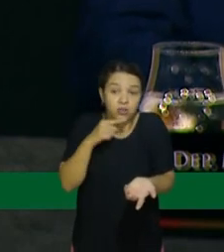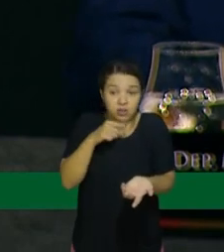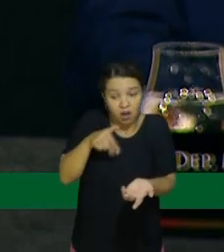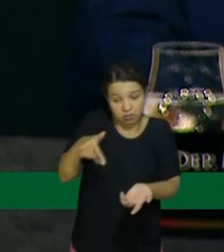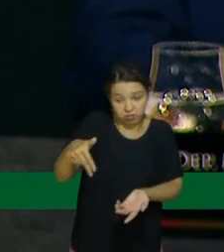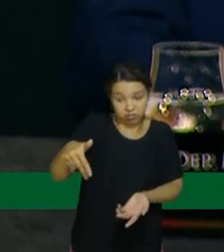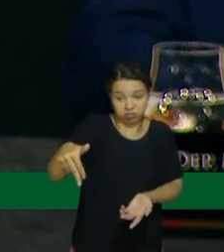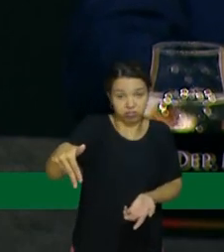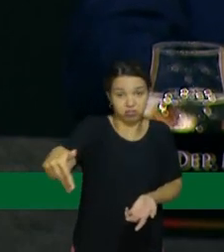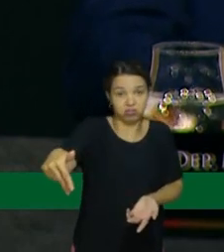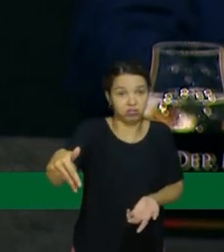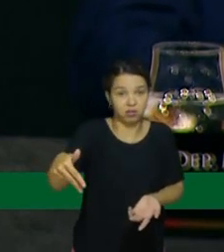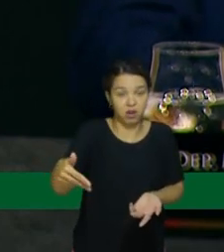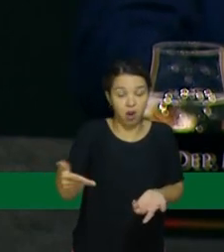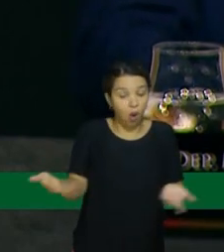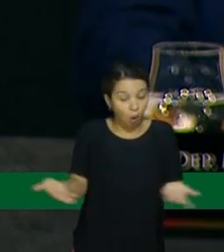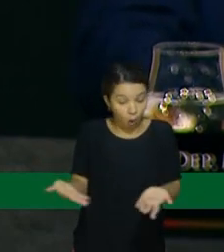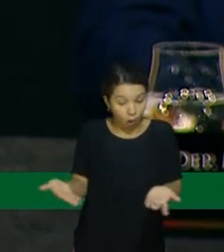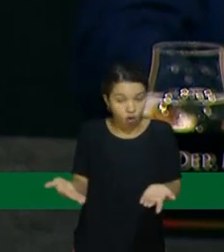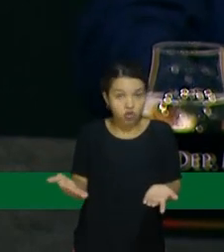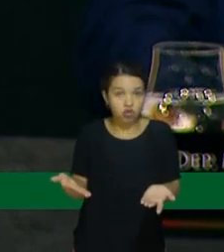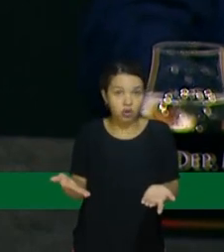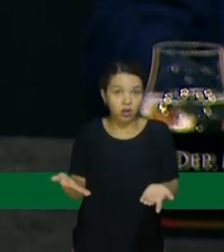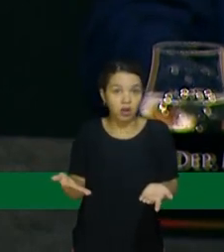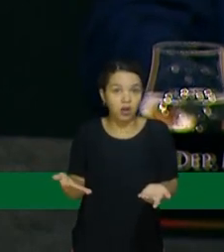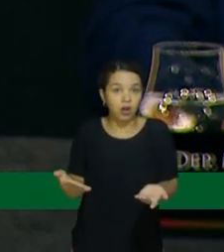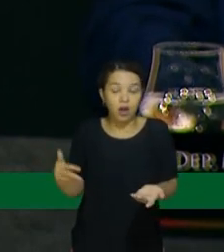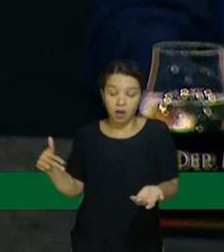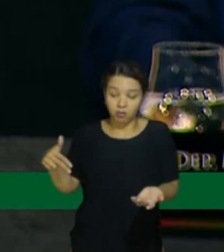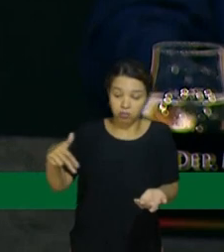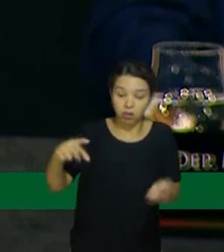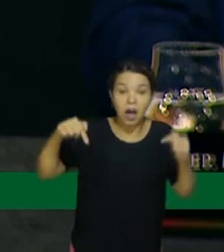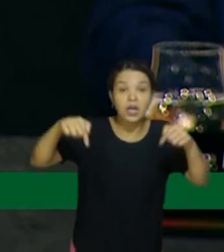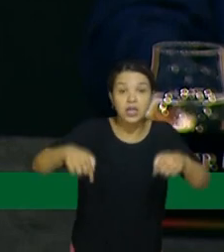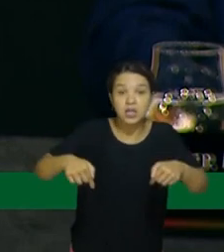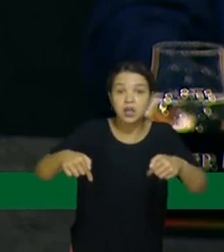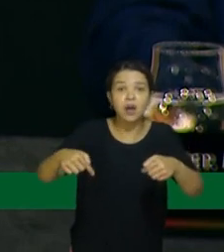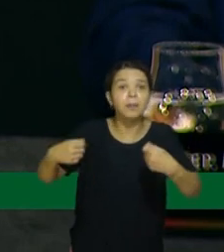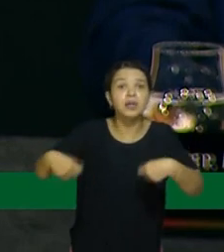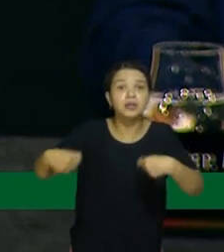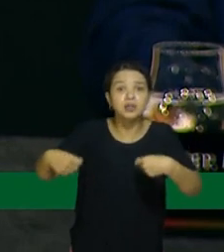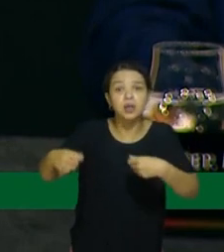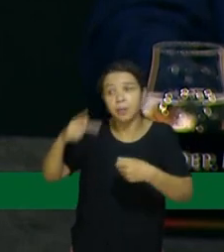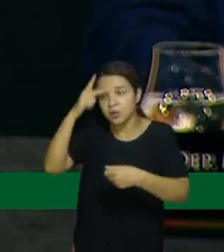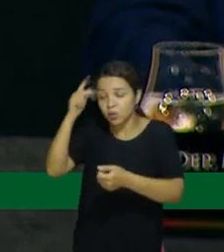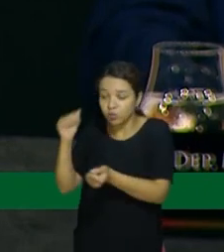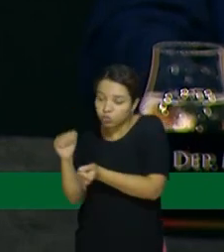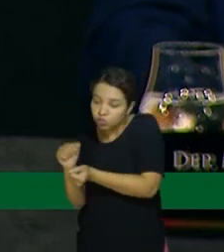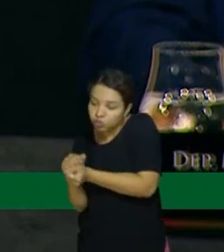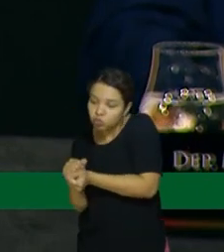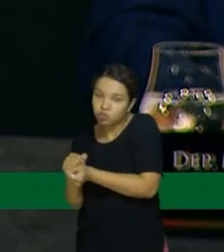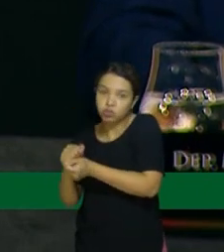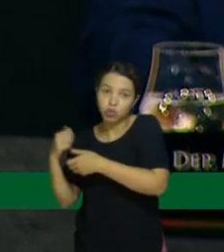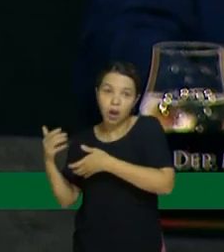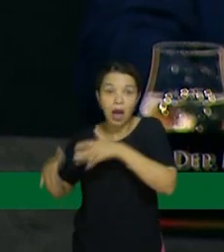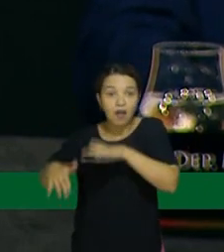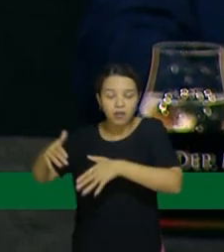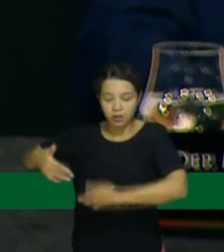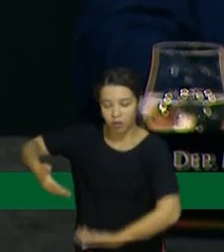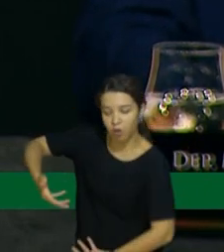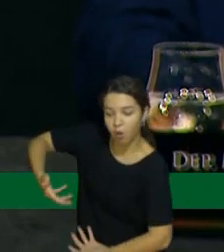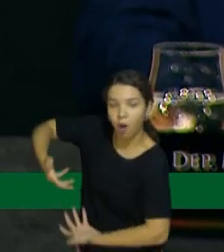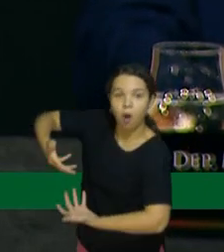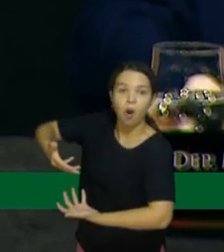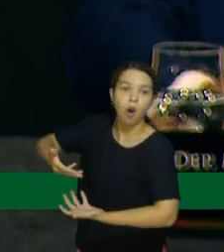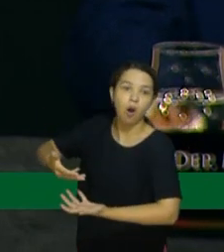exemplo para vir aqui hoje ela depende de alguém que traga alguém que desça ela no colo que traga numa cadeira de roda muitas